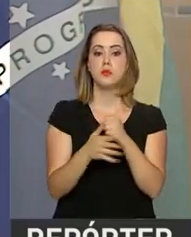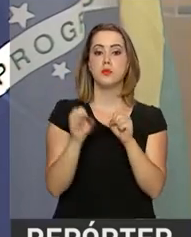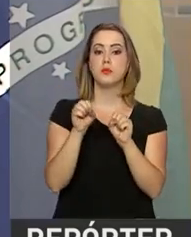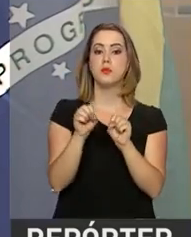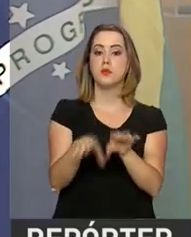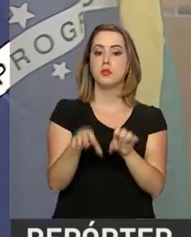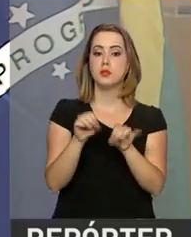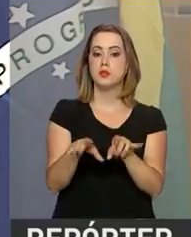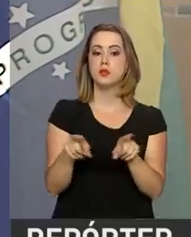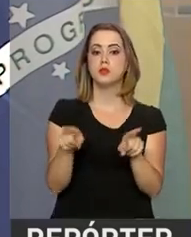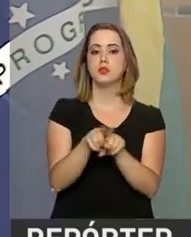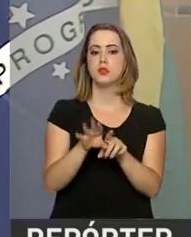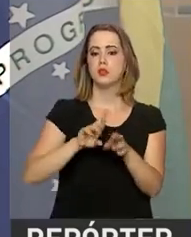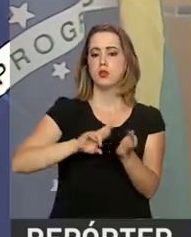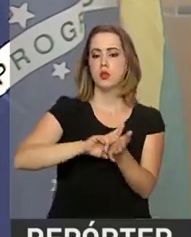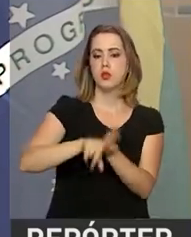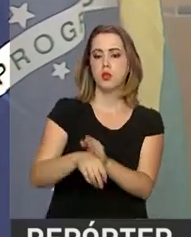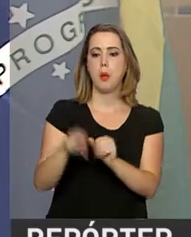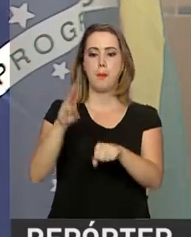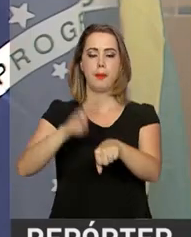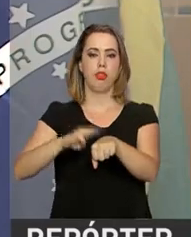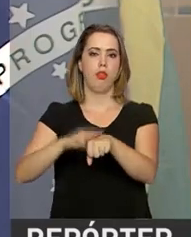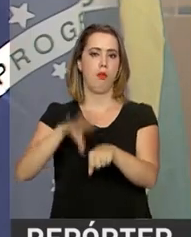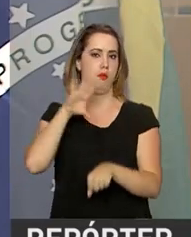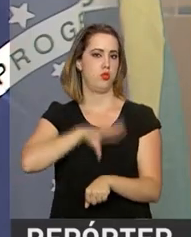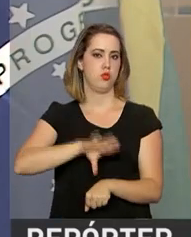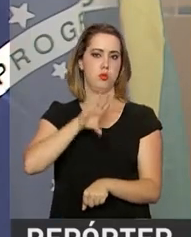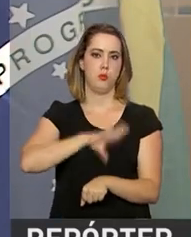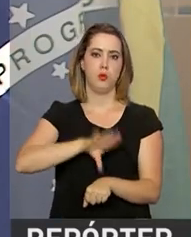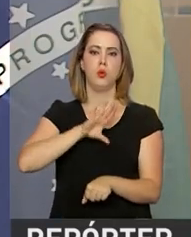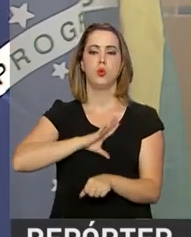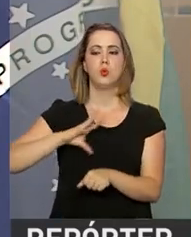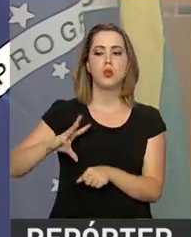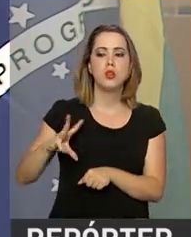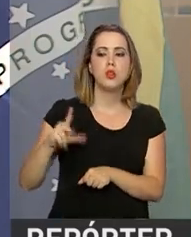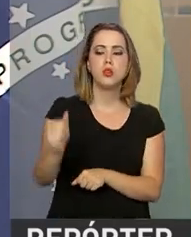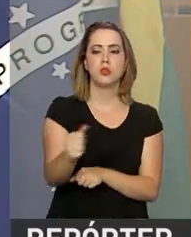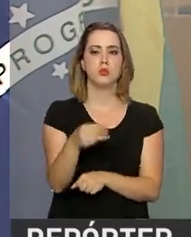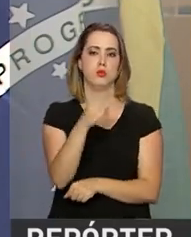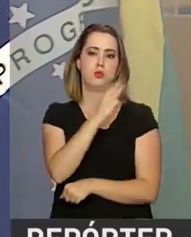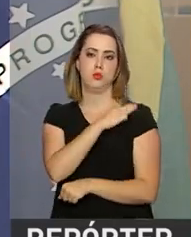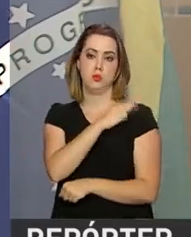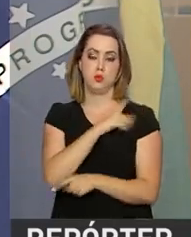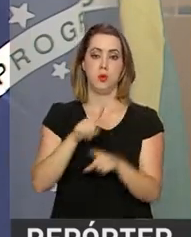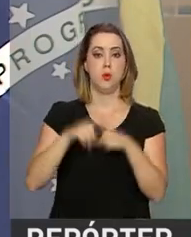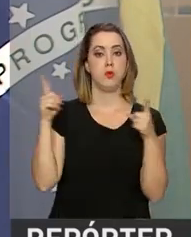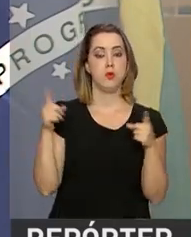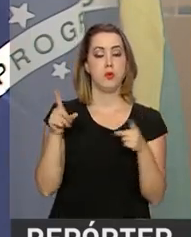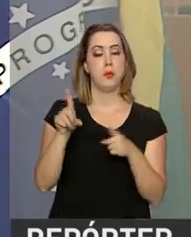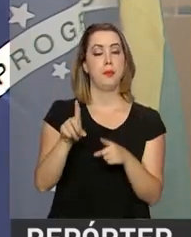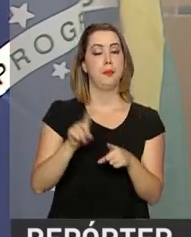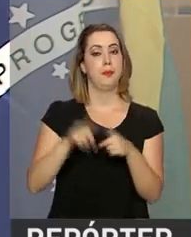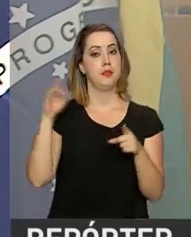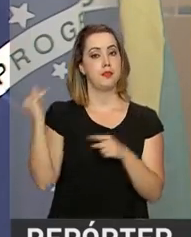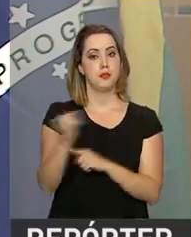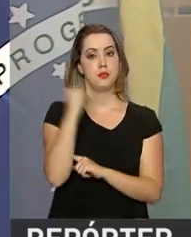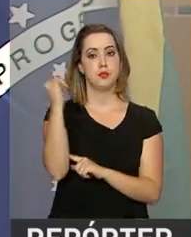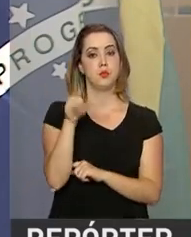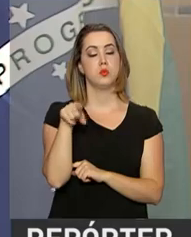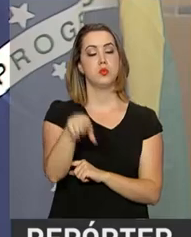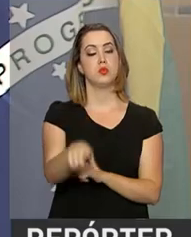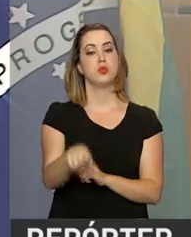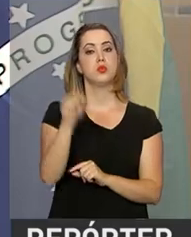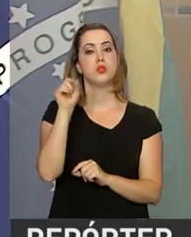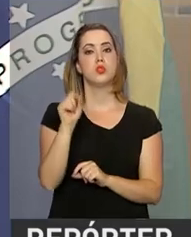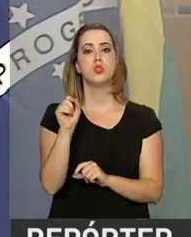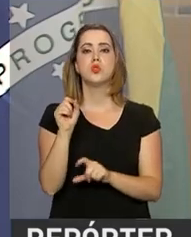naturalmente disciplinas como matemática e portuguêses estarão presentees em todo o ensino médio mas mais do que isso ele vai enfatizar